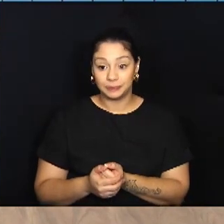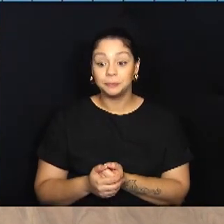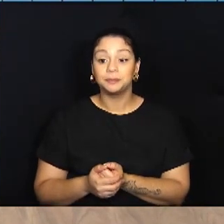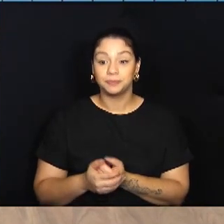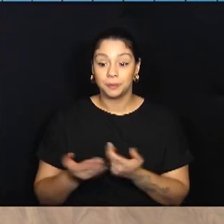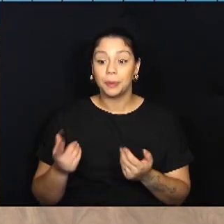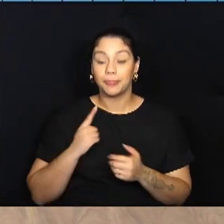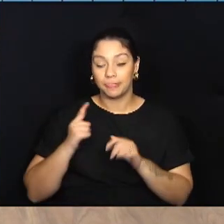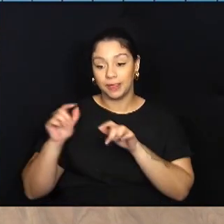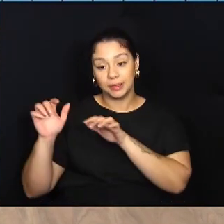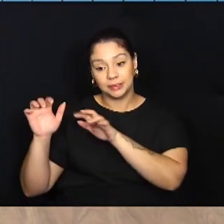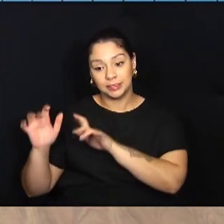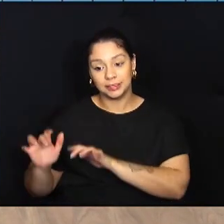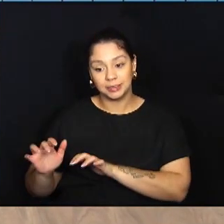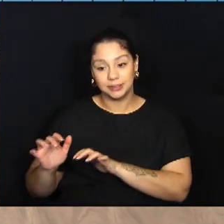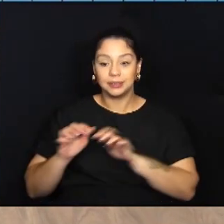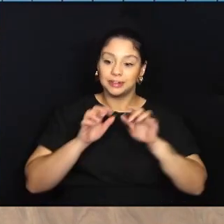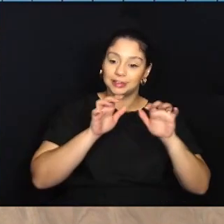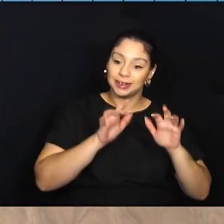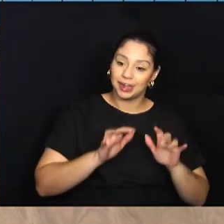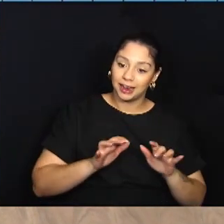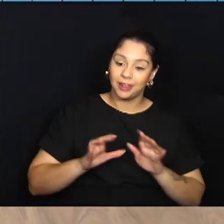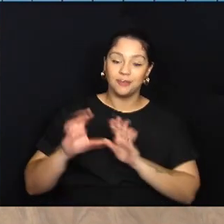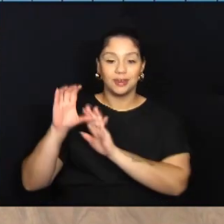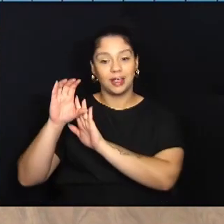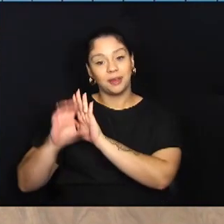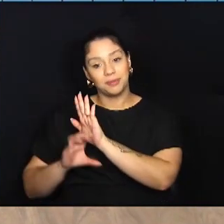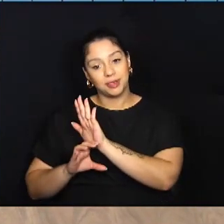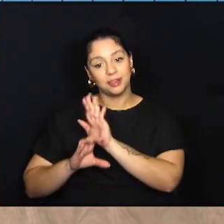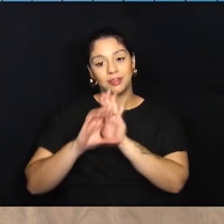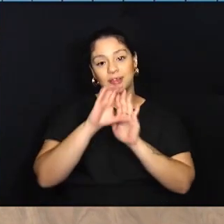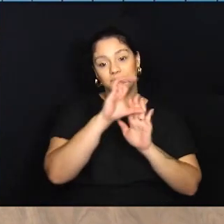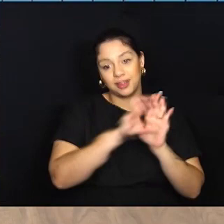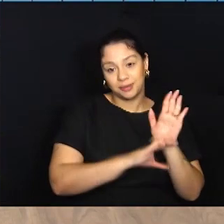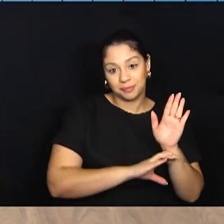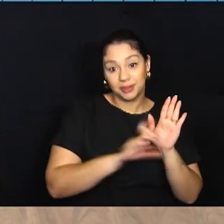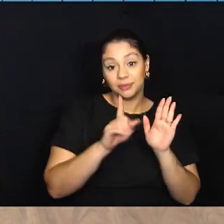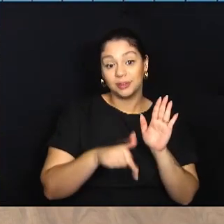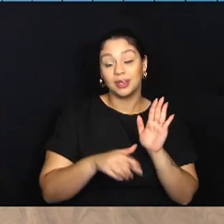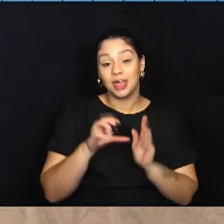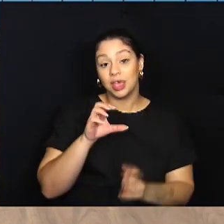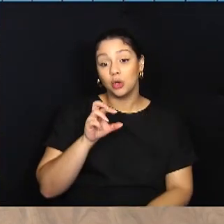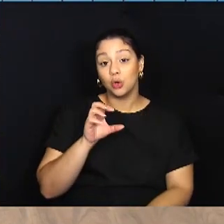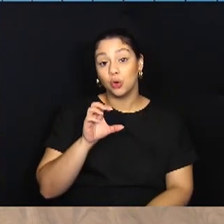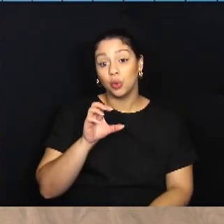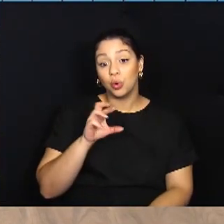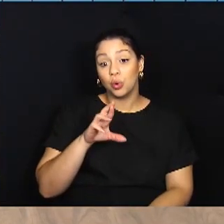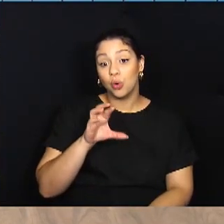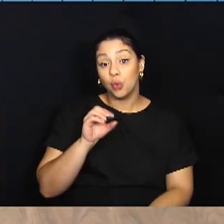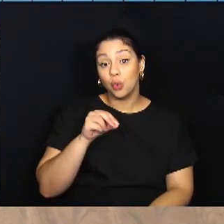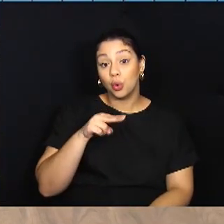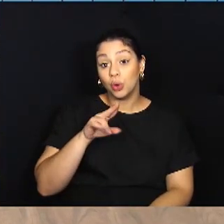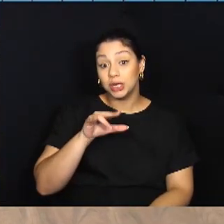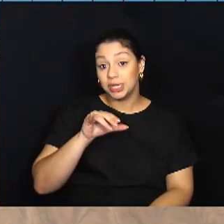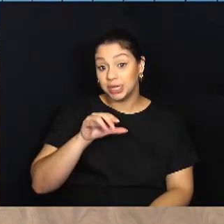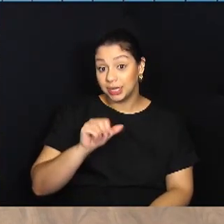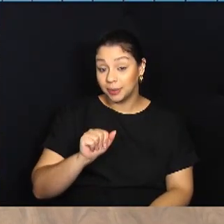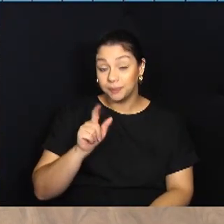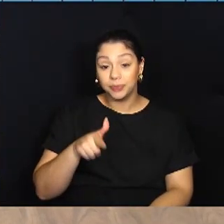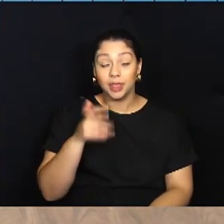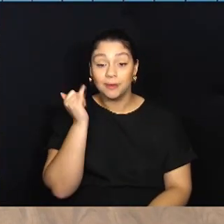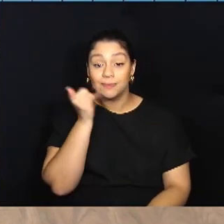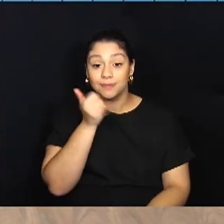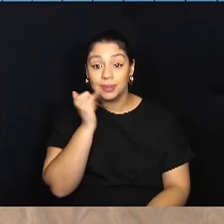escreve cada um capítulo, vamos dizer, como em forma de crônicas, né? De histórias que